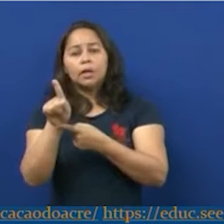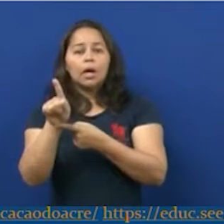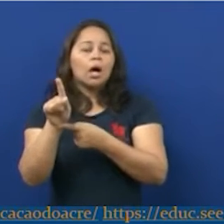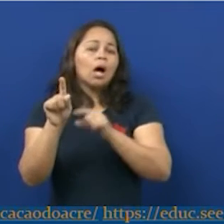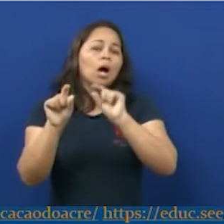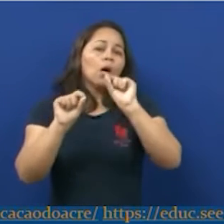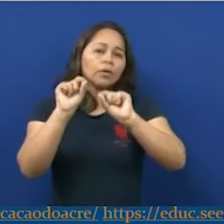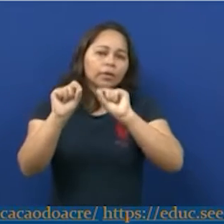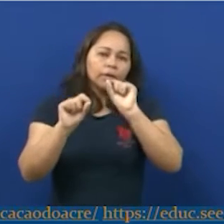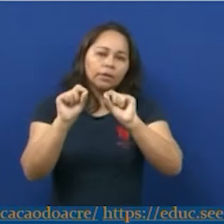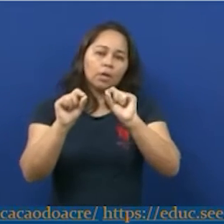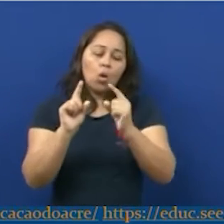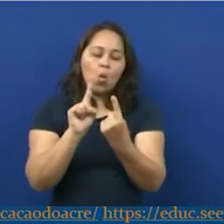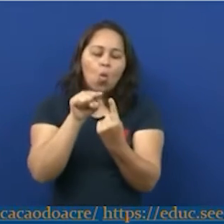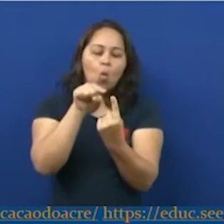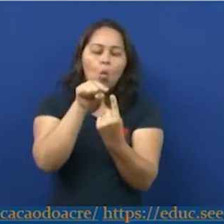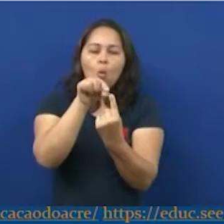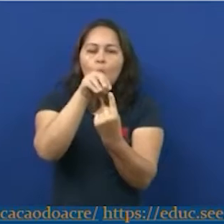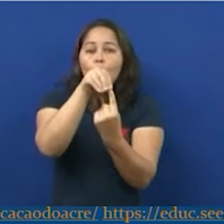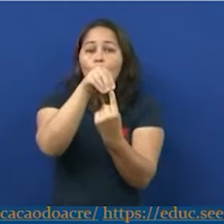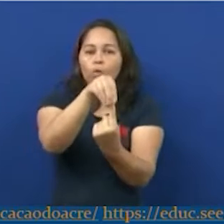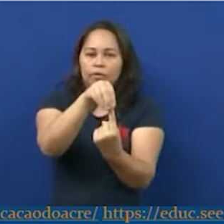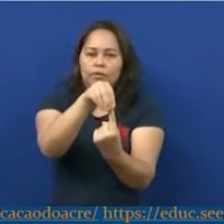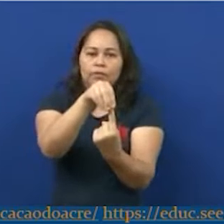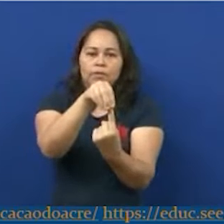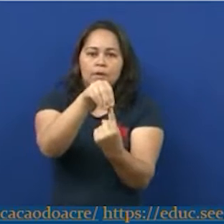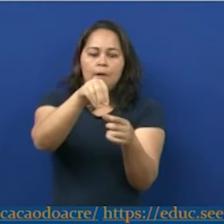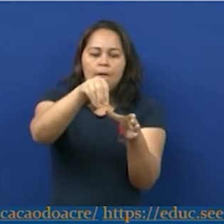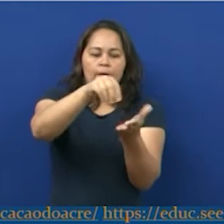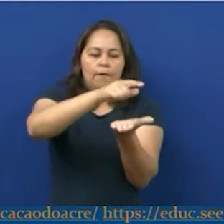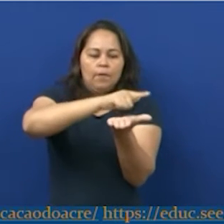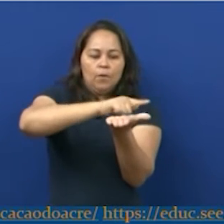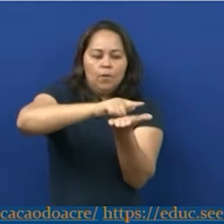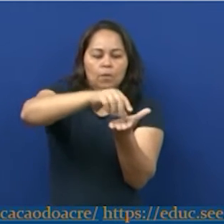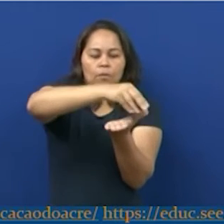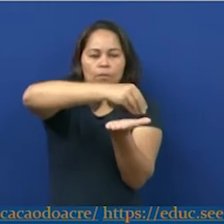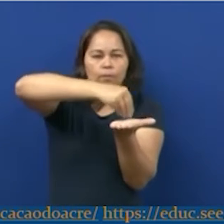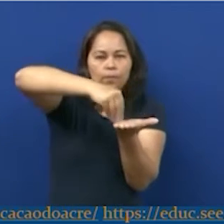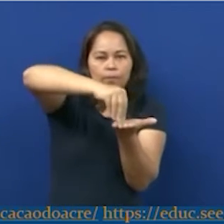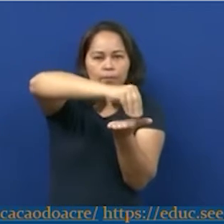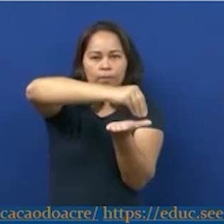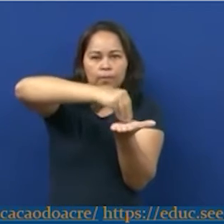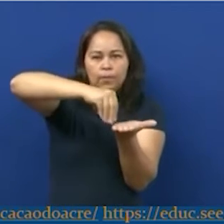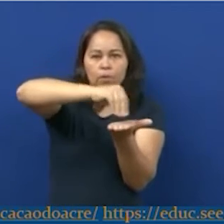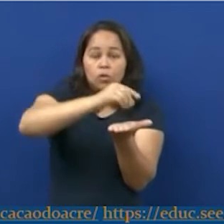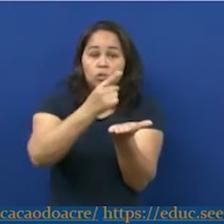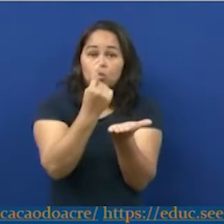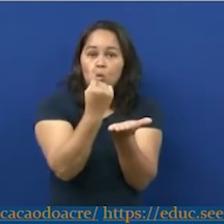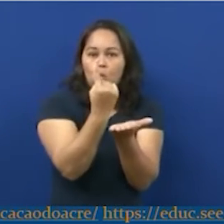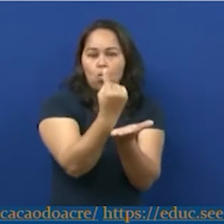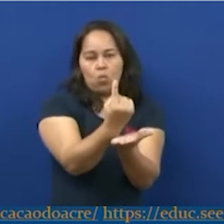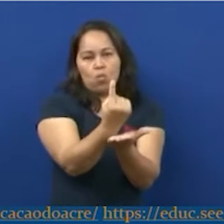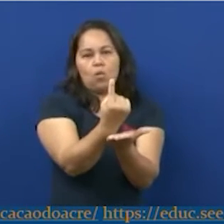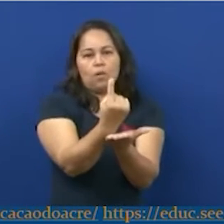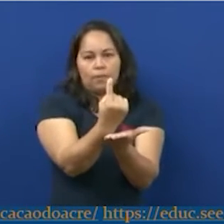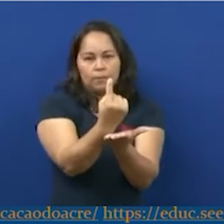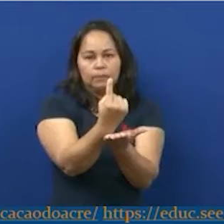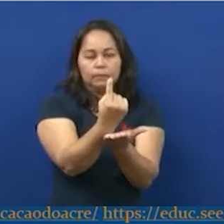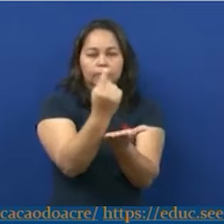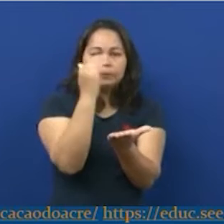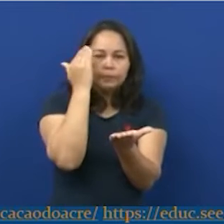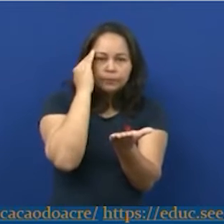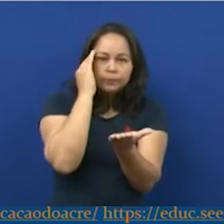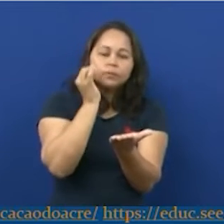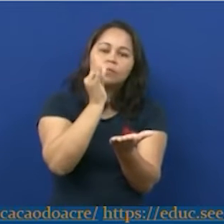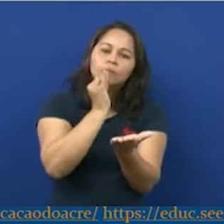em apenas uma fase. Isso acontece porque as substâncias se dissolvem e se tornam, na verdade, uma solução. Eu